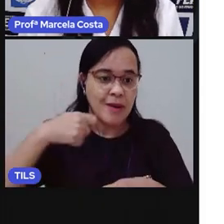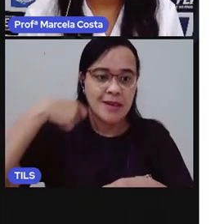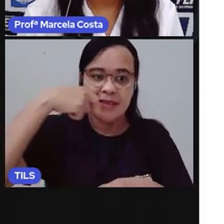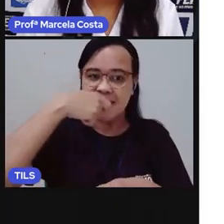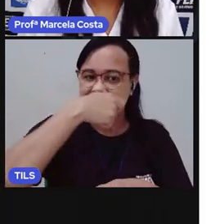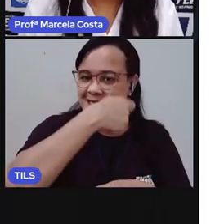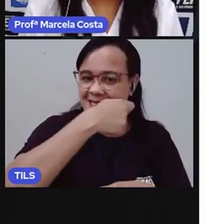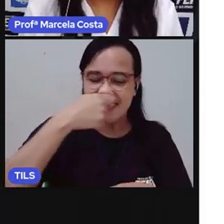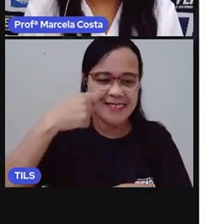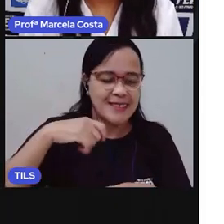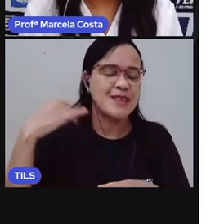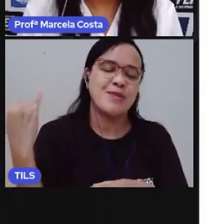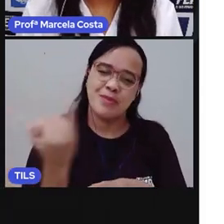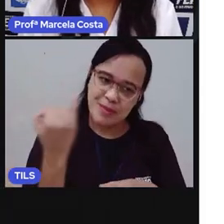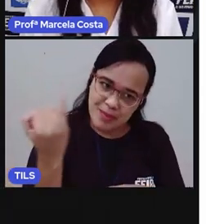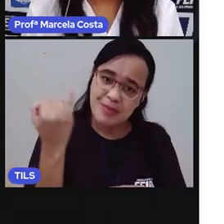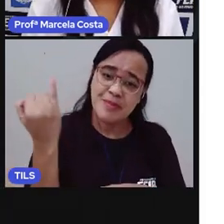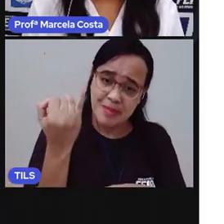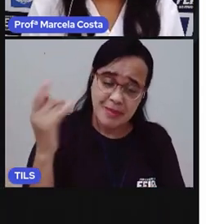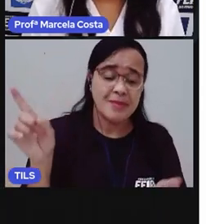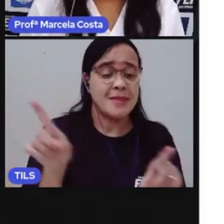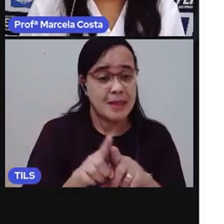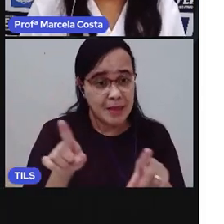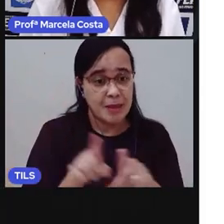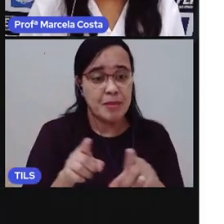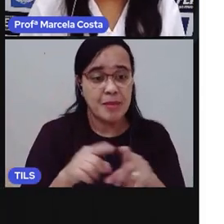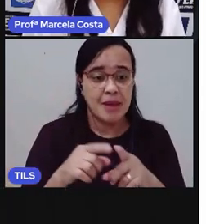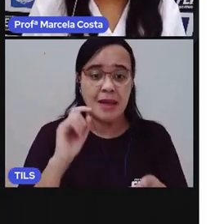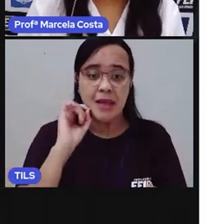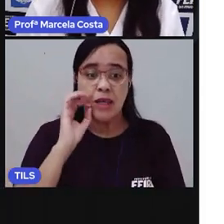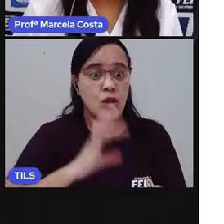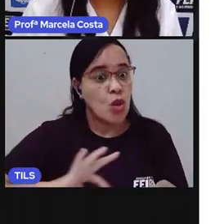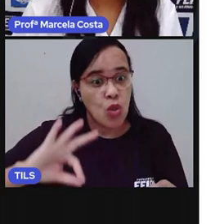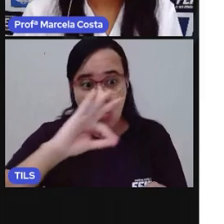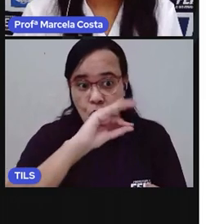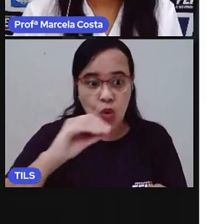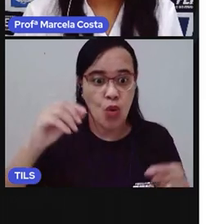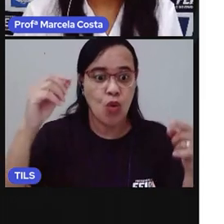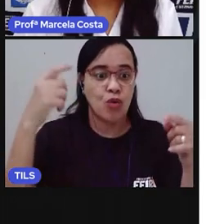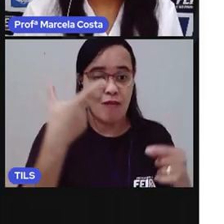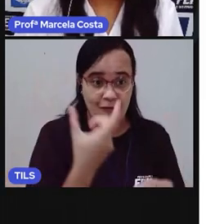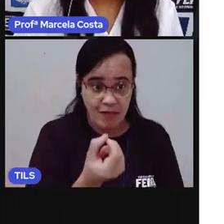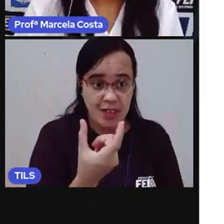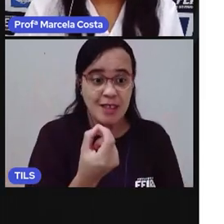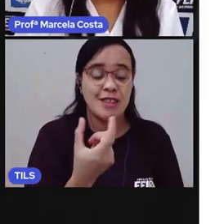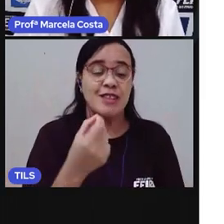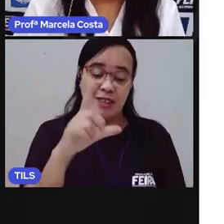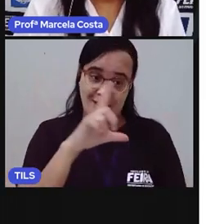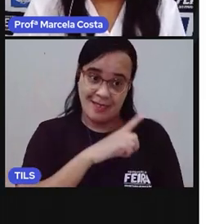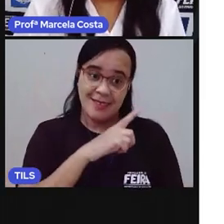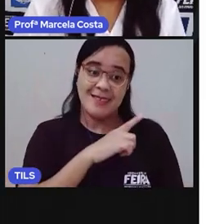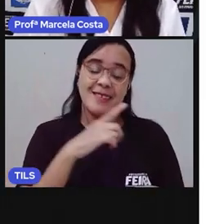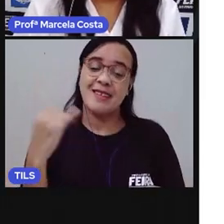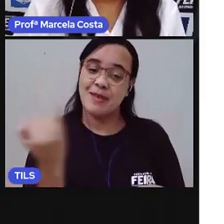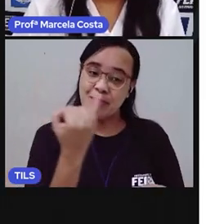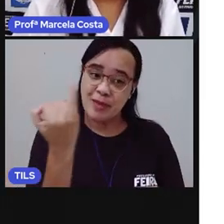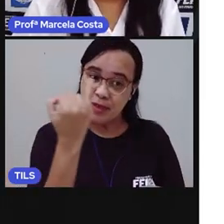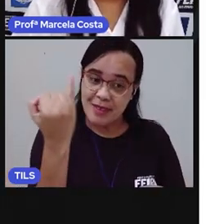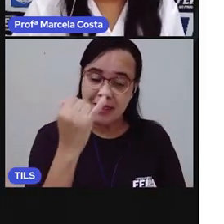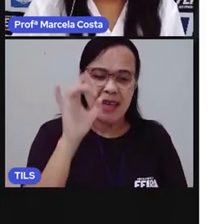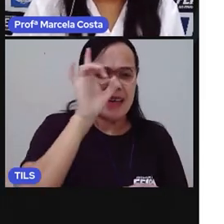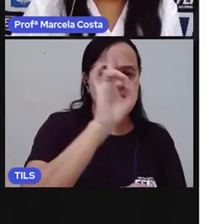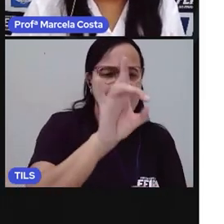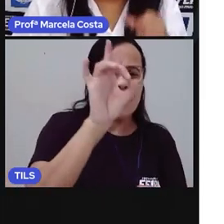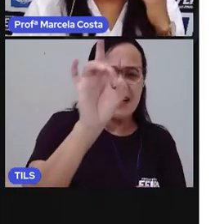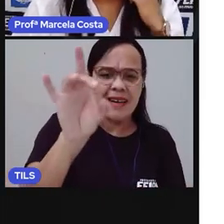mantenha todo mês seguinte todos Smith e dentes na boca porque cada tem um desse Tem uma função esses